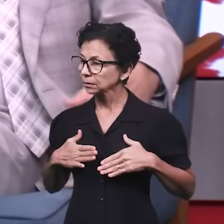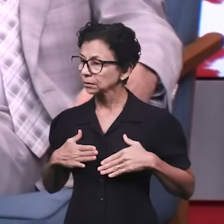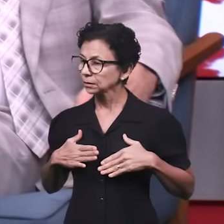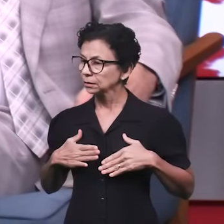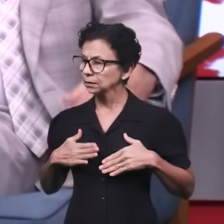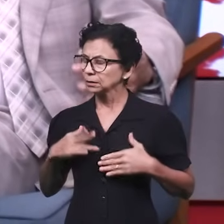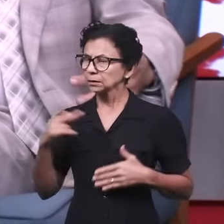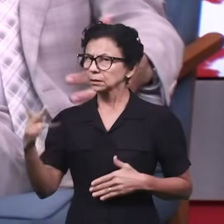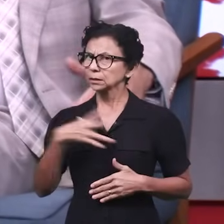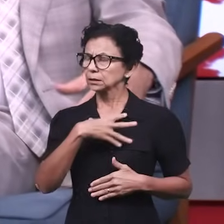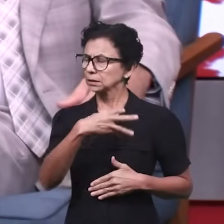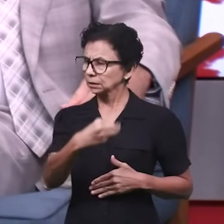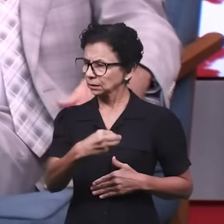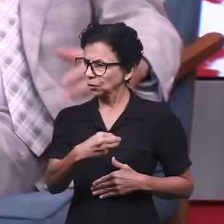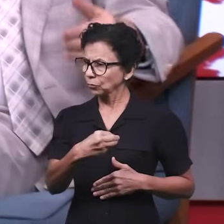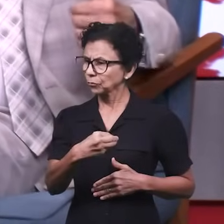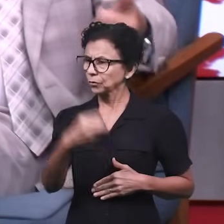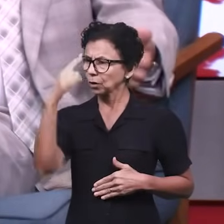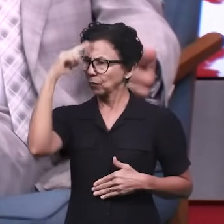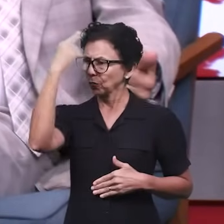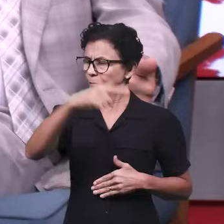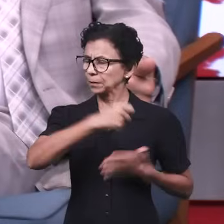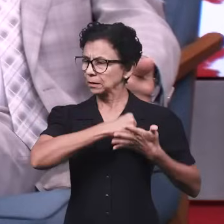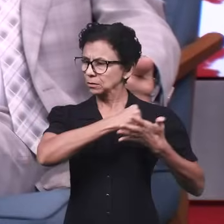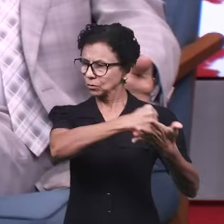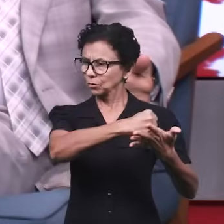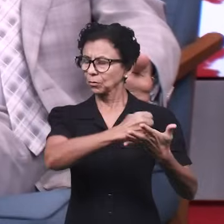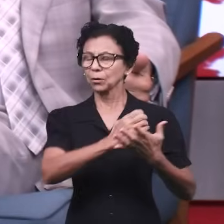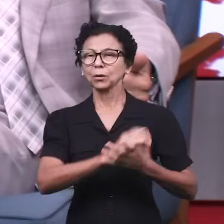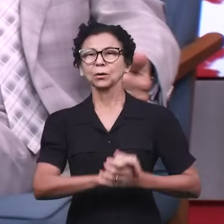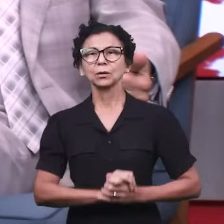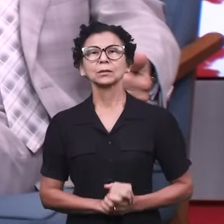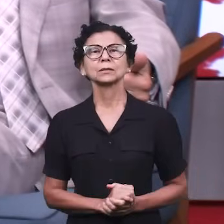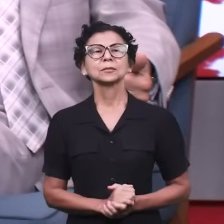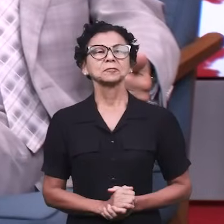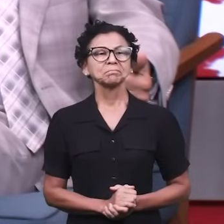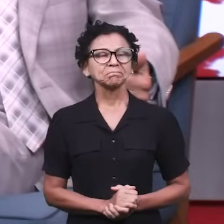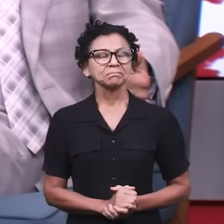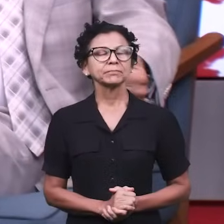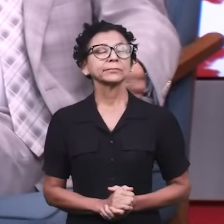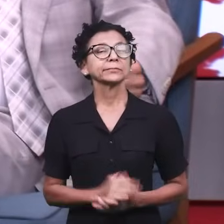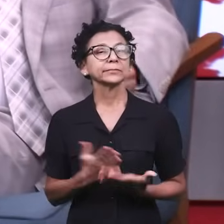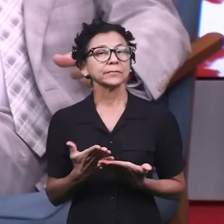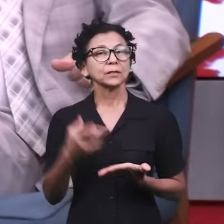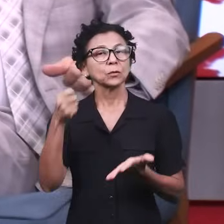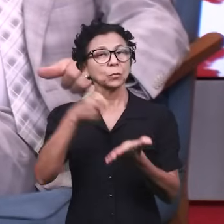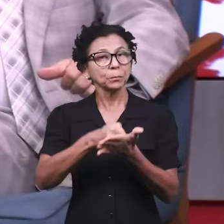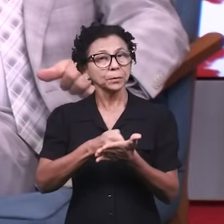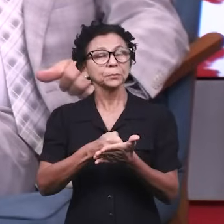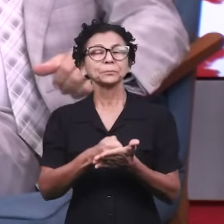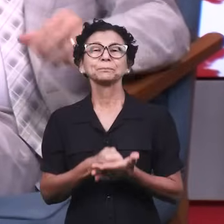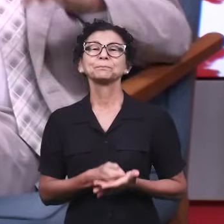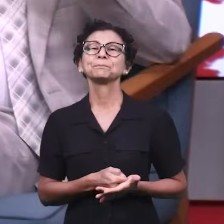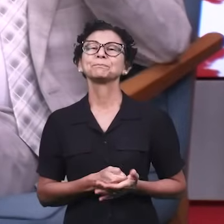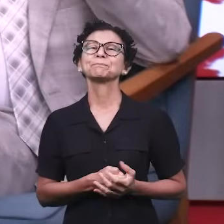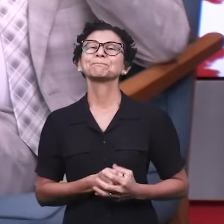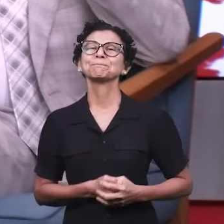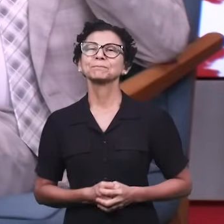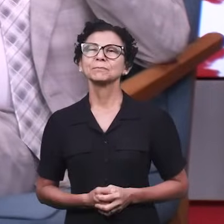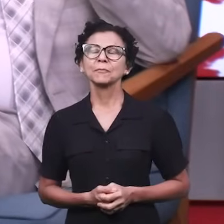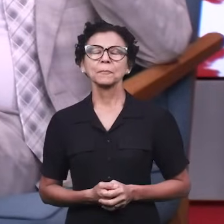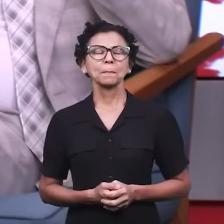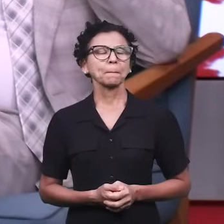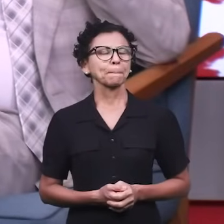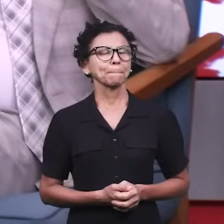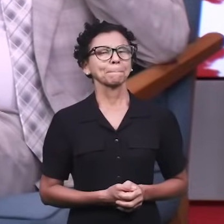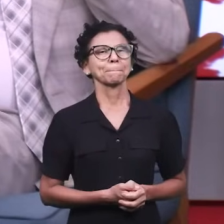alcançar o seu filho. E naquele momento, ela foi consolada, e quando ela chegou em casa, ela viu o resultado da profecia.